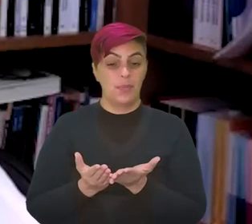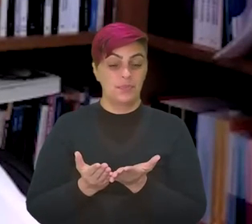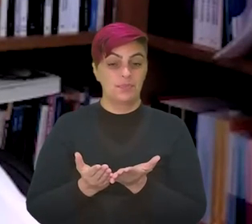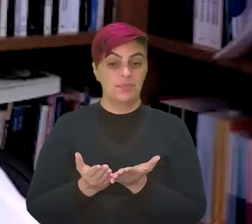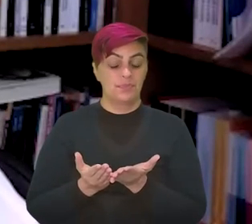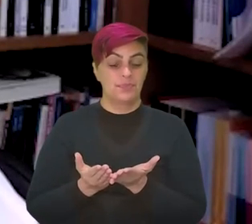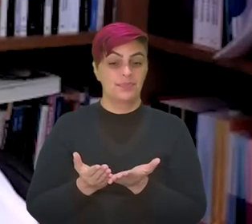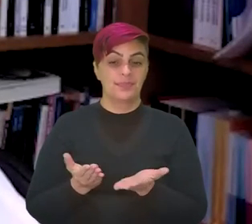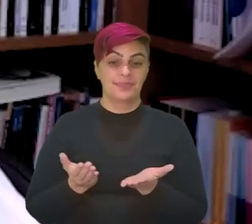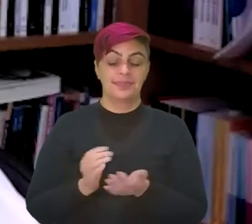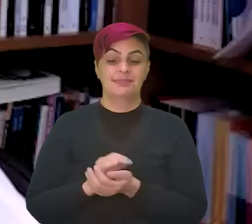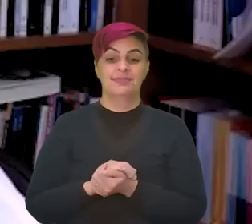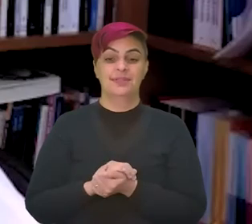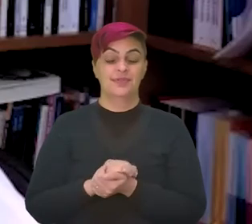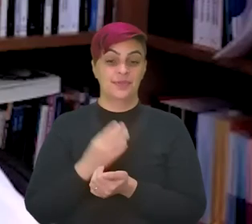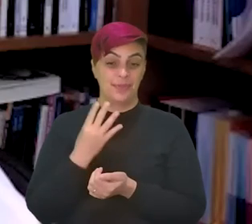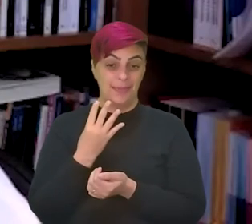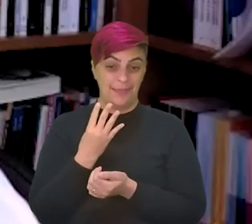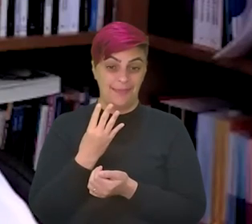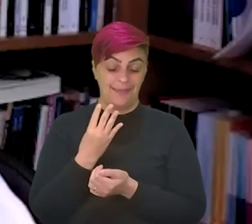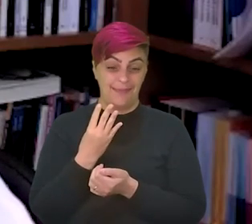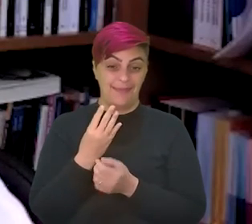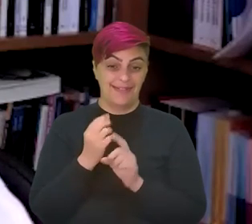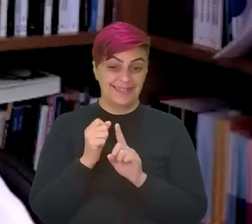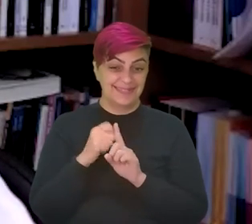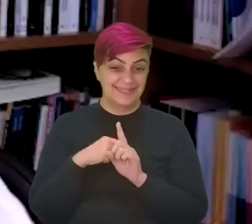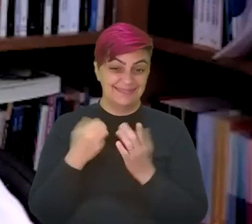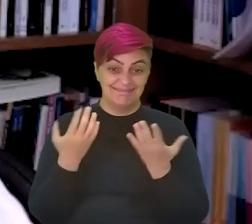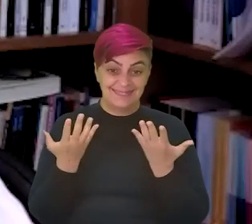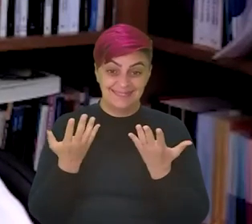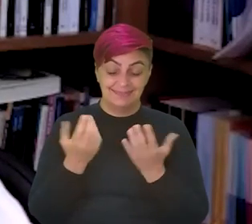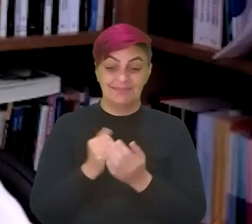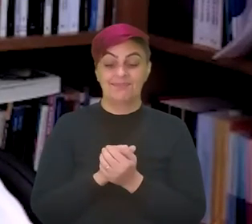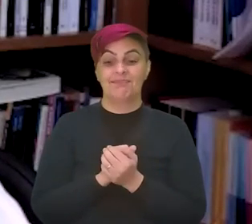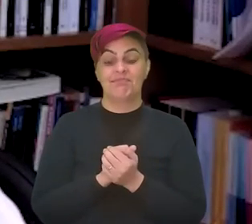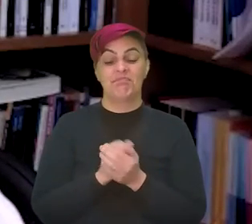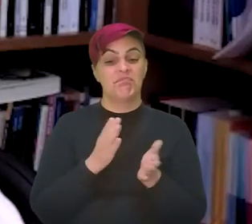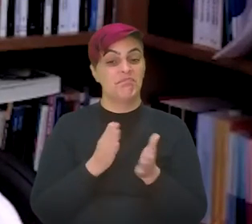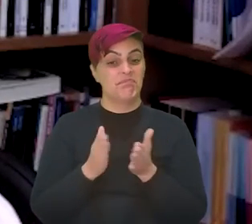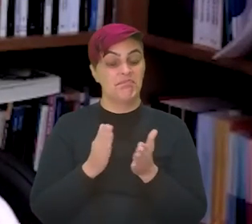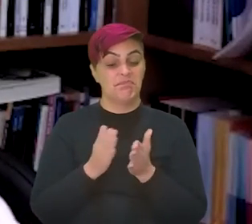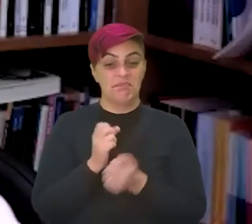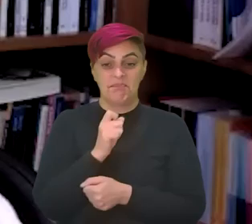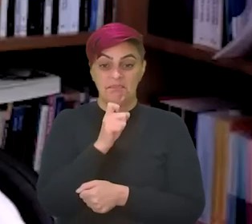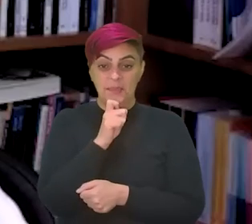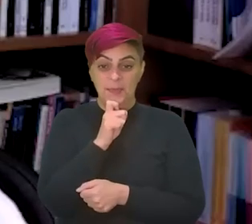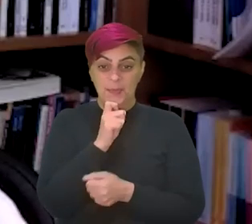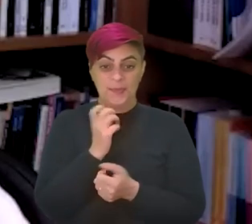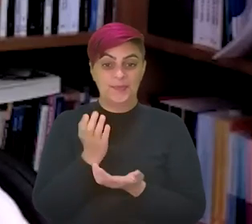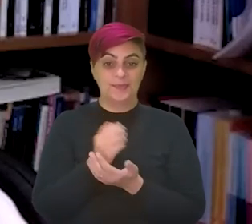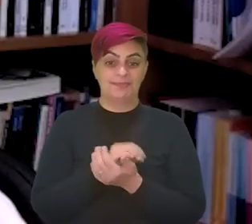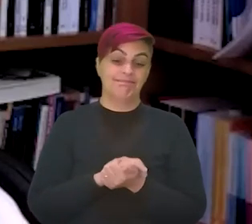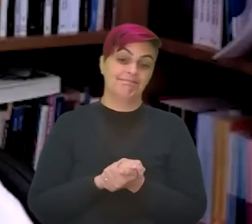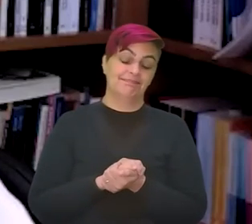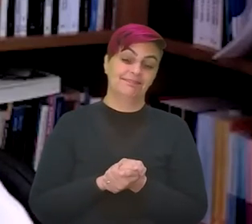livro como Argonautas em quatro meses, né? Num verão, num inverno, né?